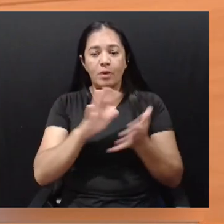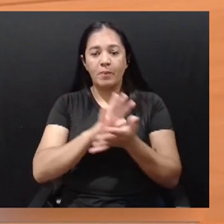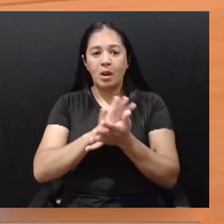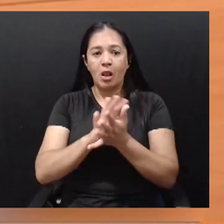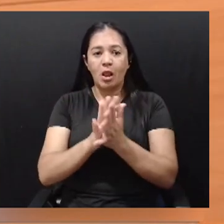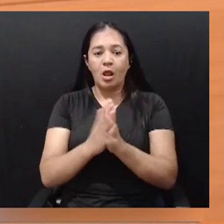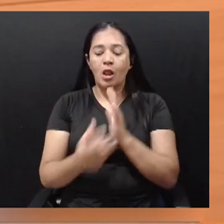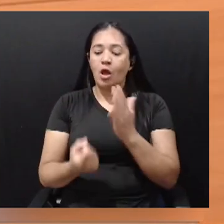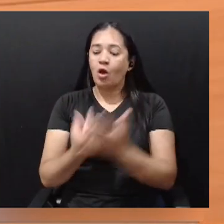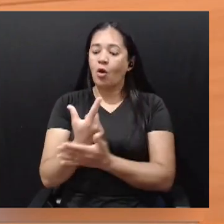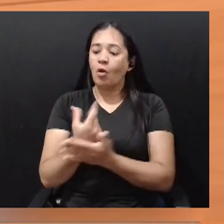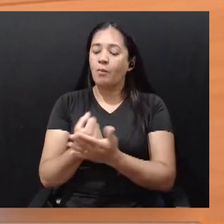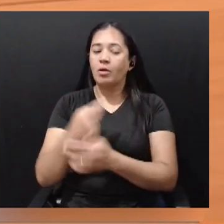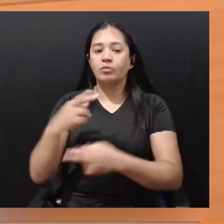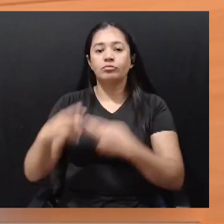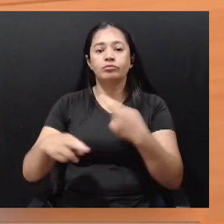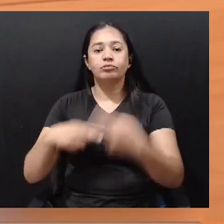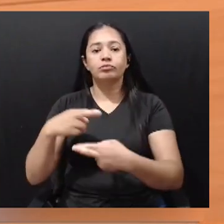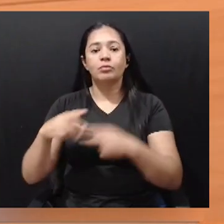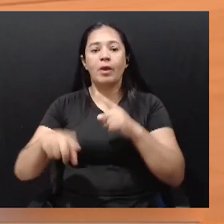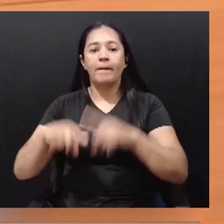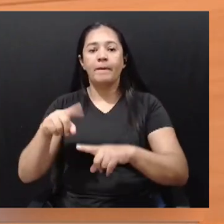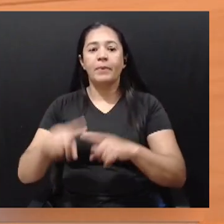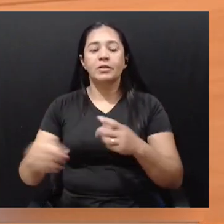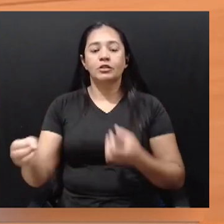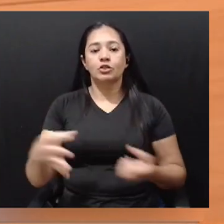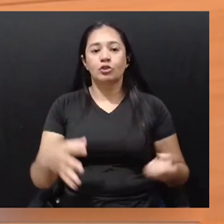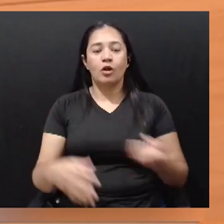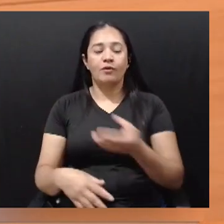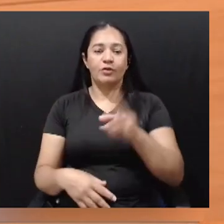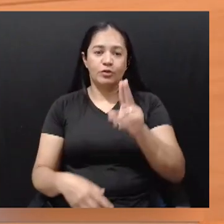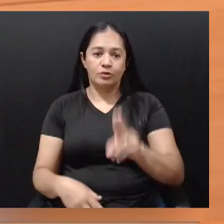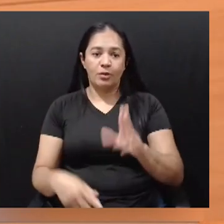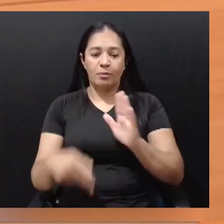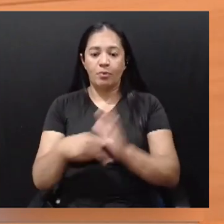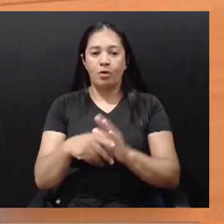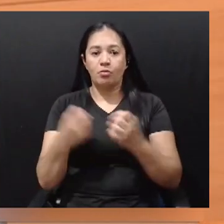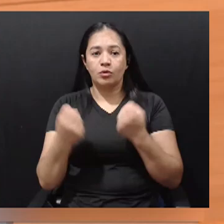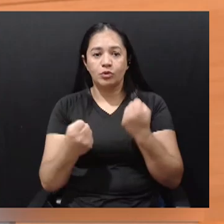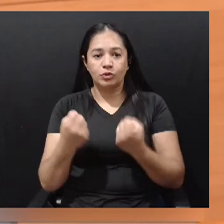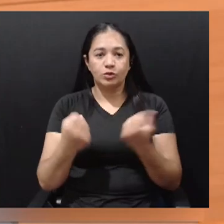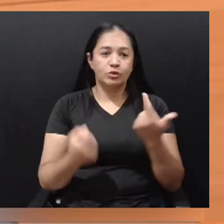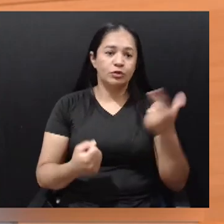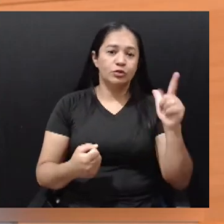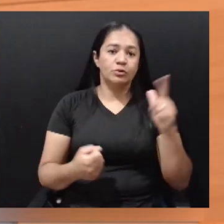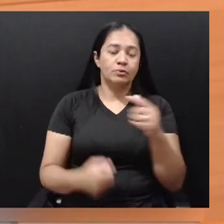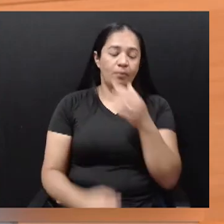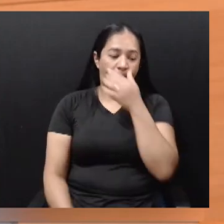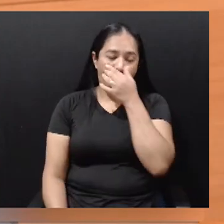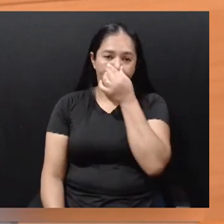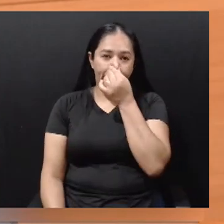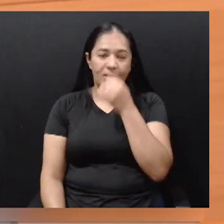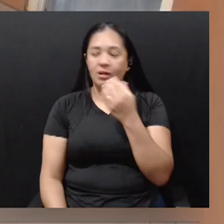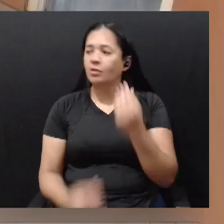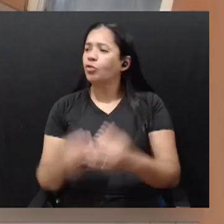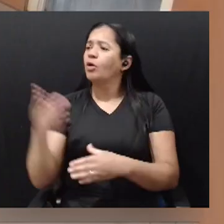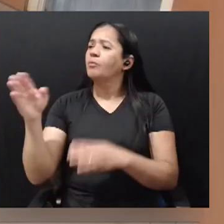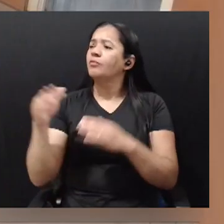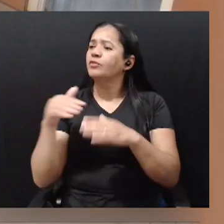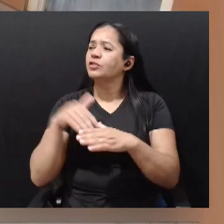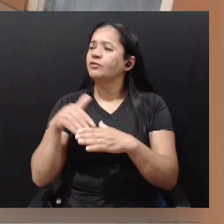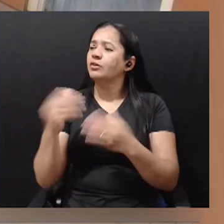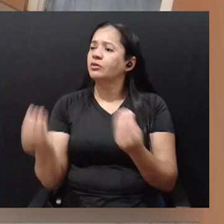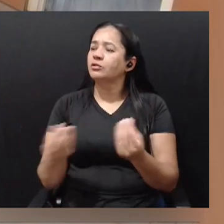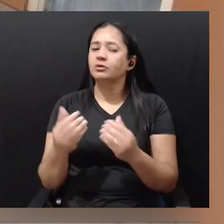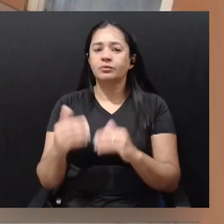e de peças novas e usadas de veículos e de outras providências. Como vota o vereador Benê Lima? Acompanho